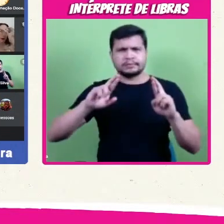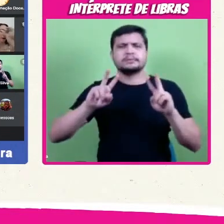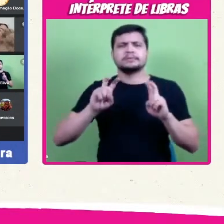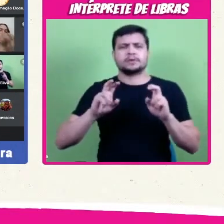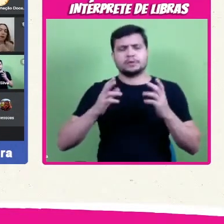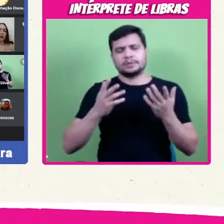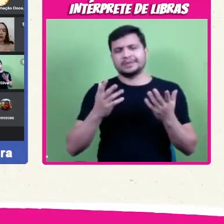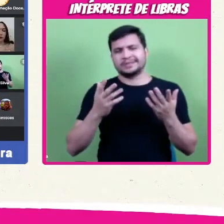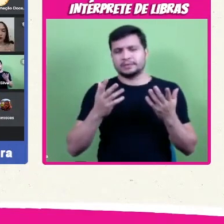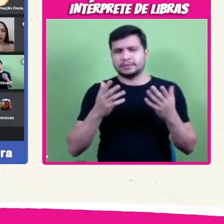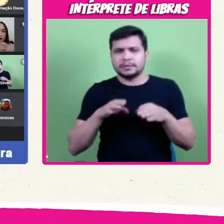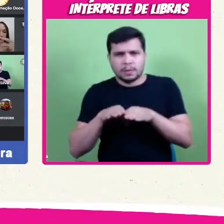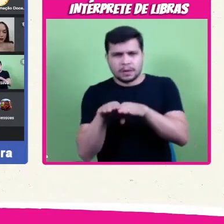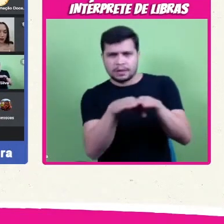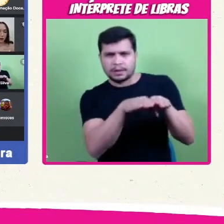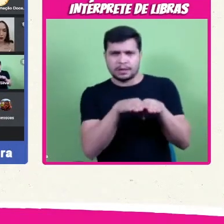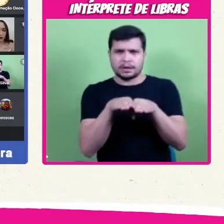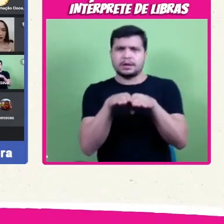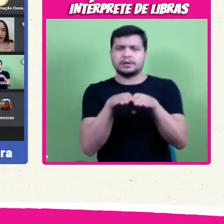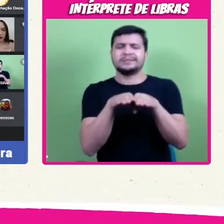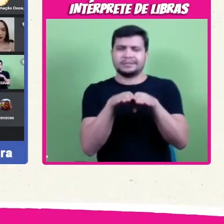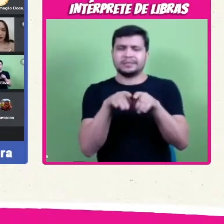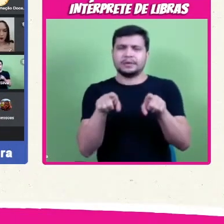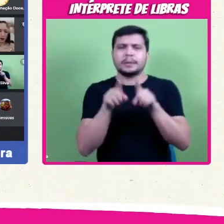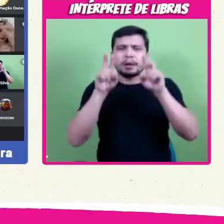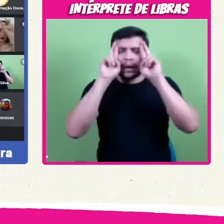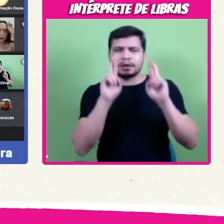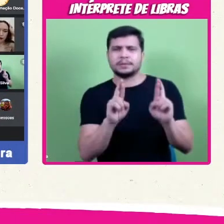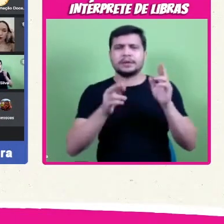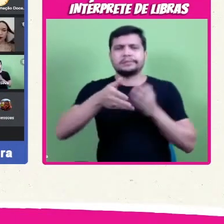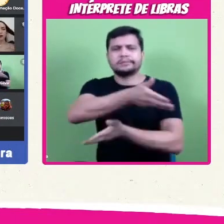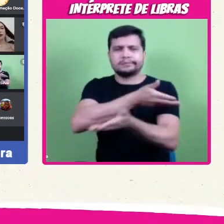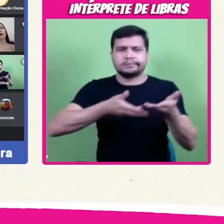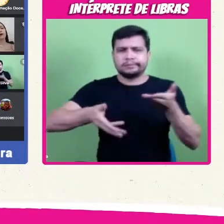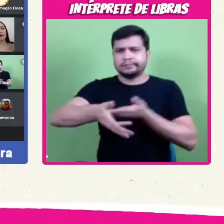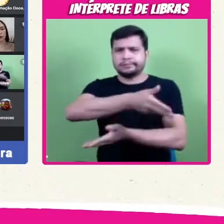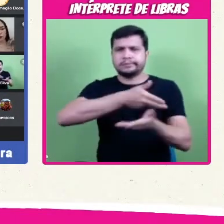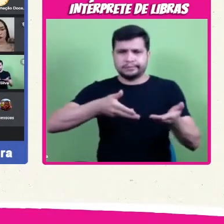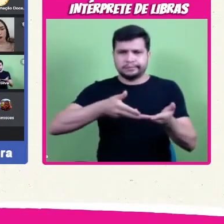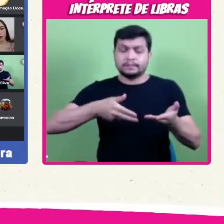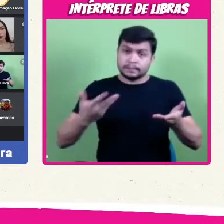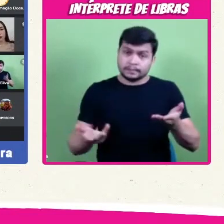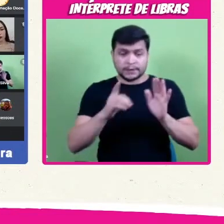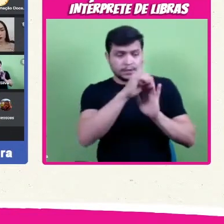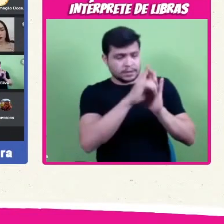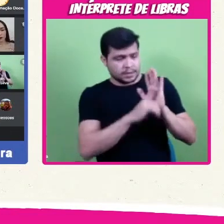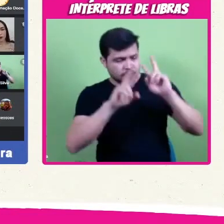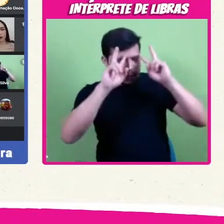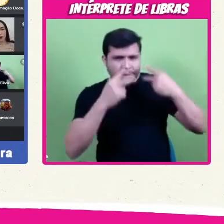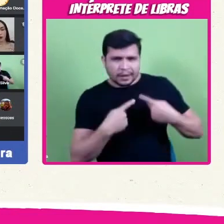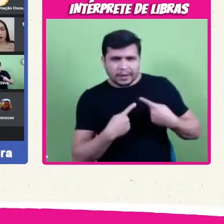sociedade igualitária, pautada no respeito às diferenças, e que os direitos humanos e LGBTI+,